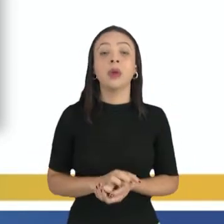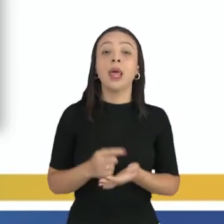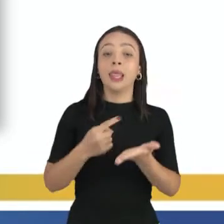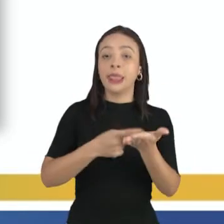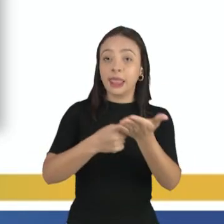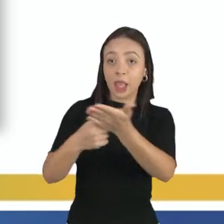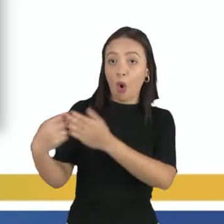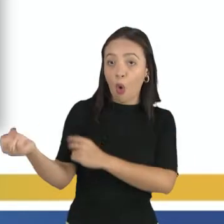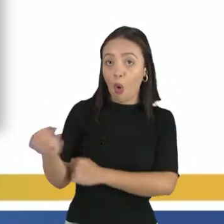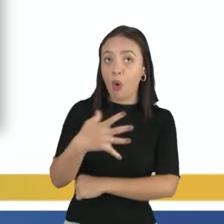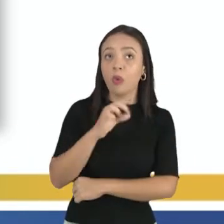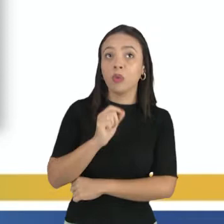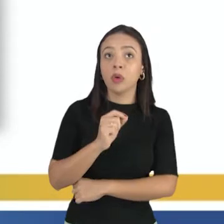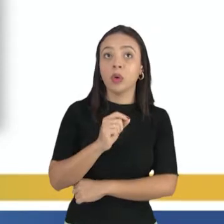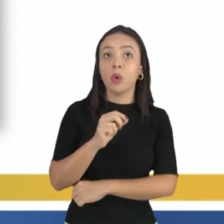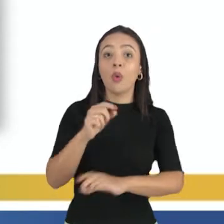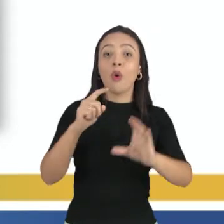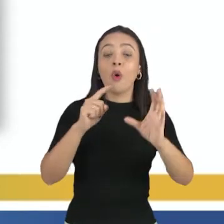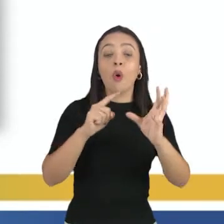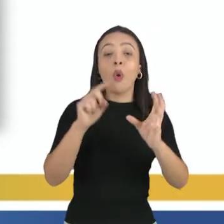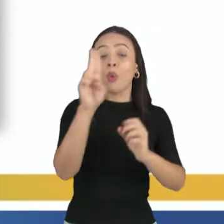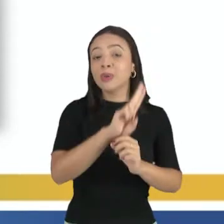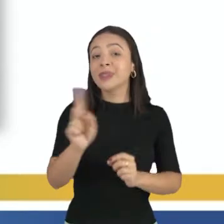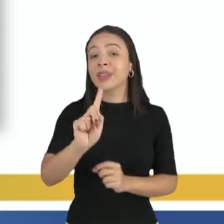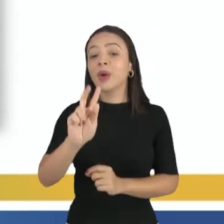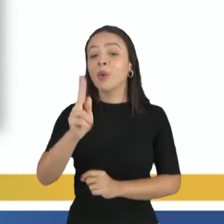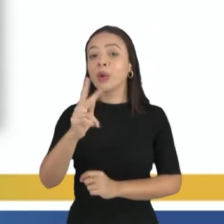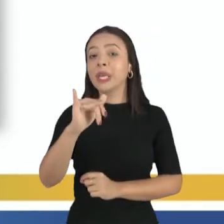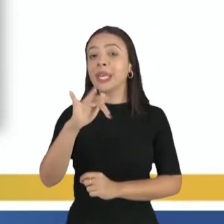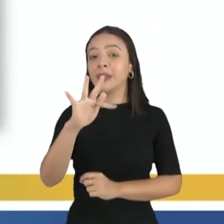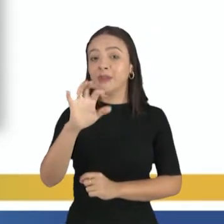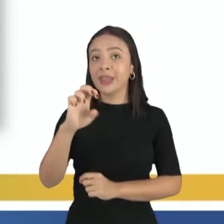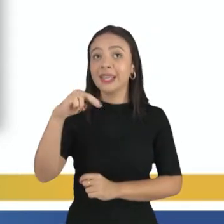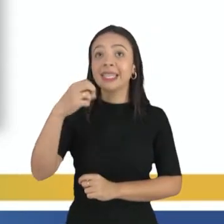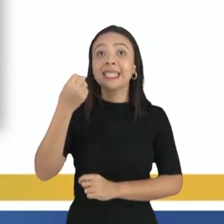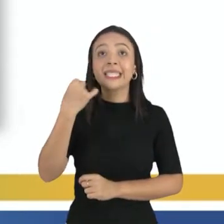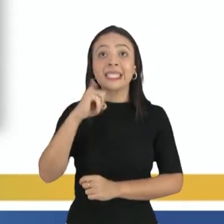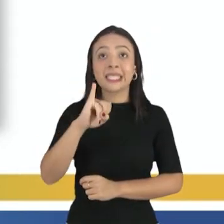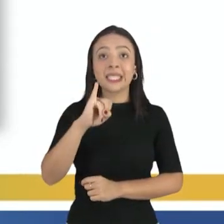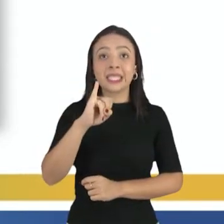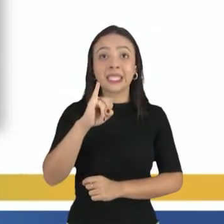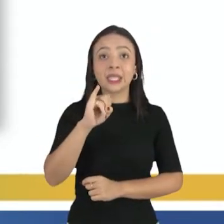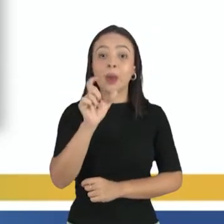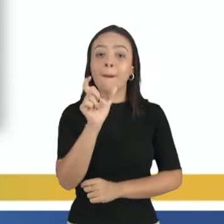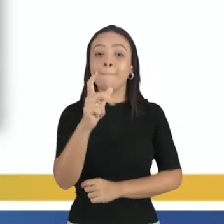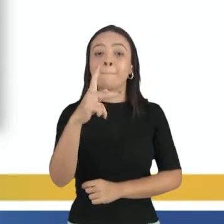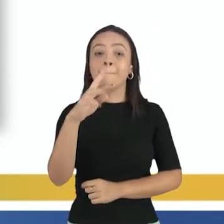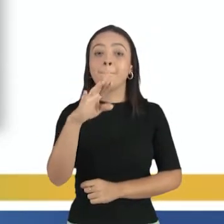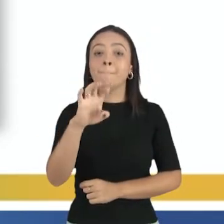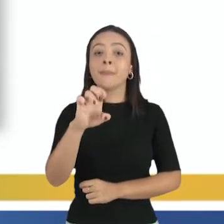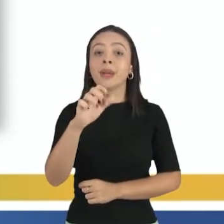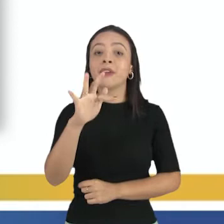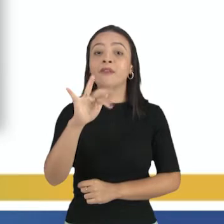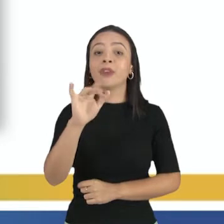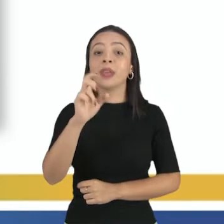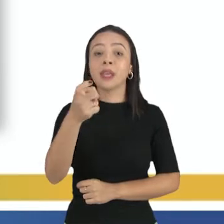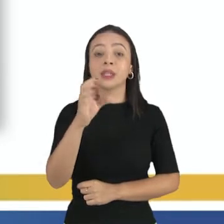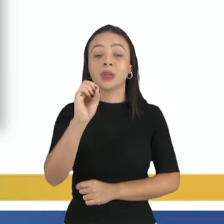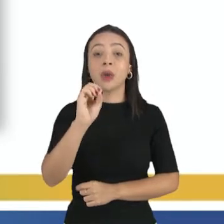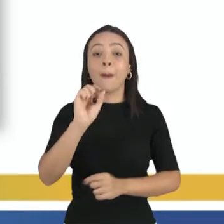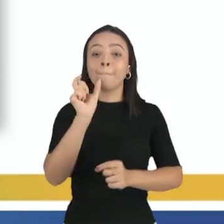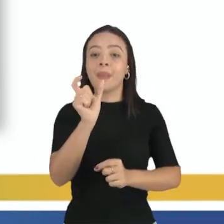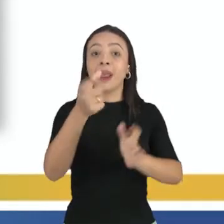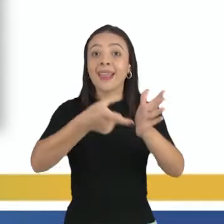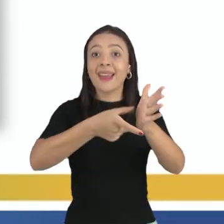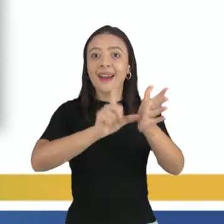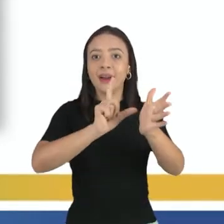novo acordo ortográfico, não se usa mais o hífen quando o prefixo, lembrar que o prefixo é sempre aquela palavrinha antes